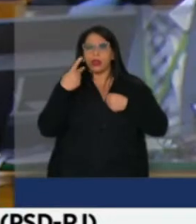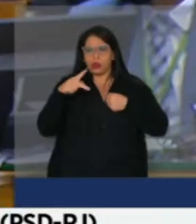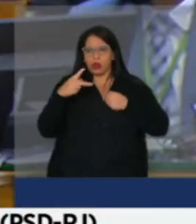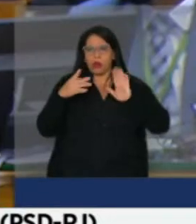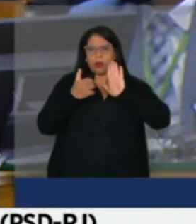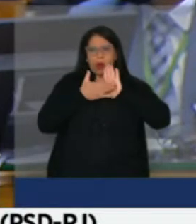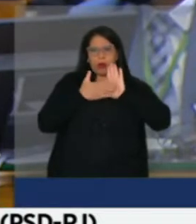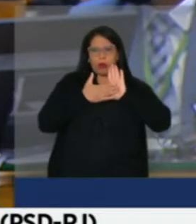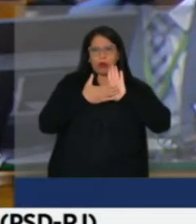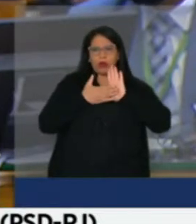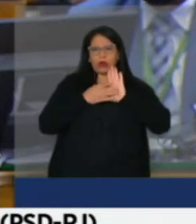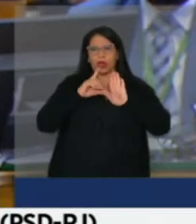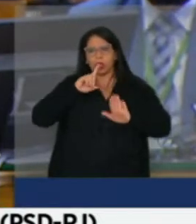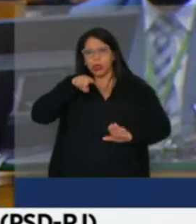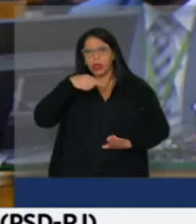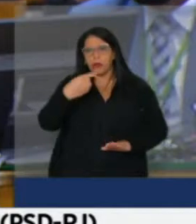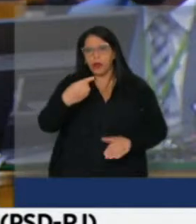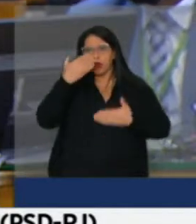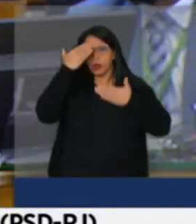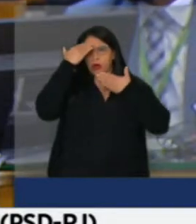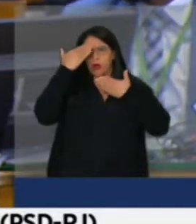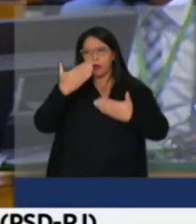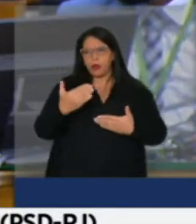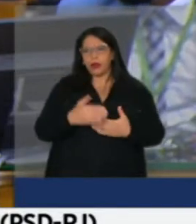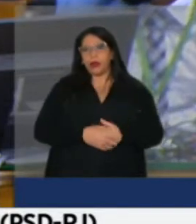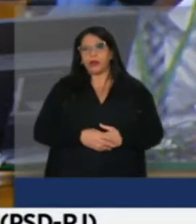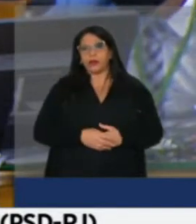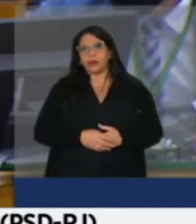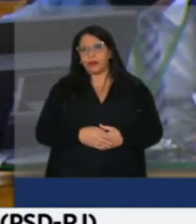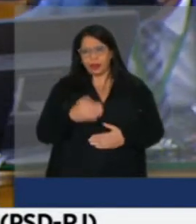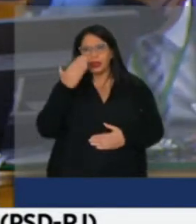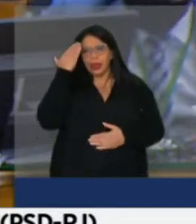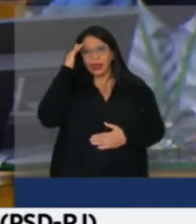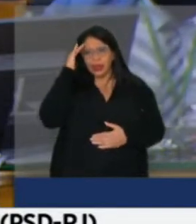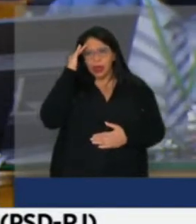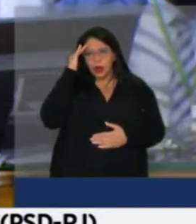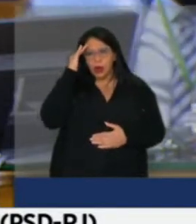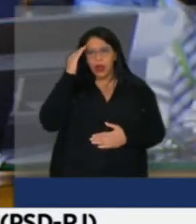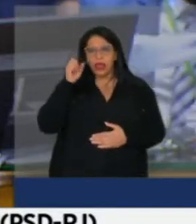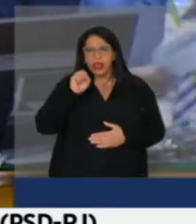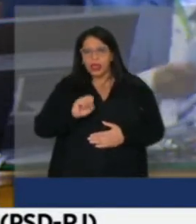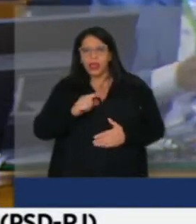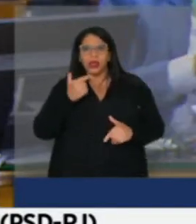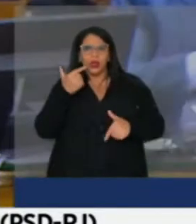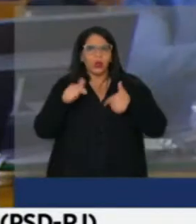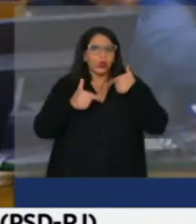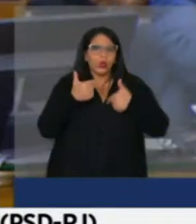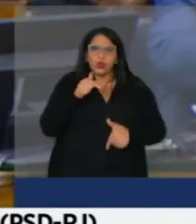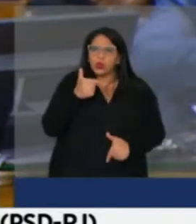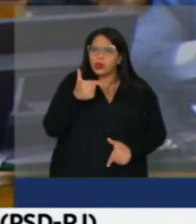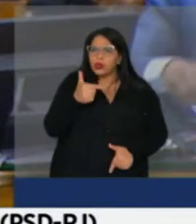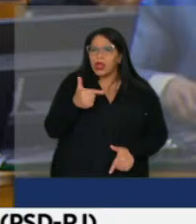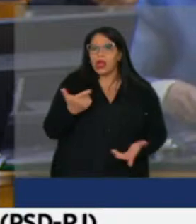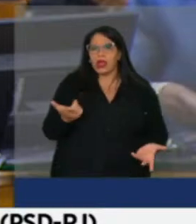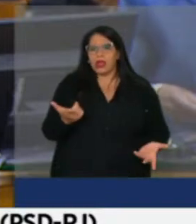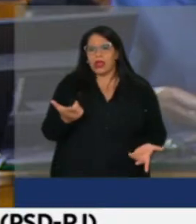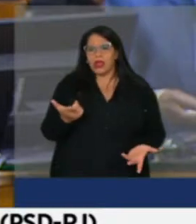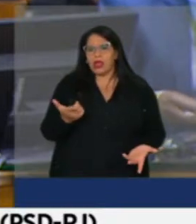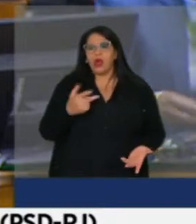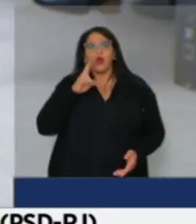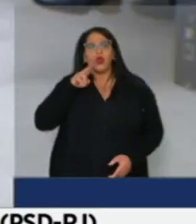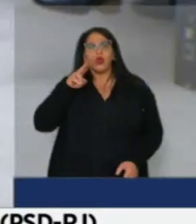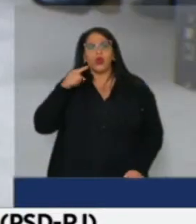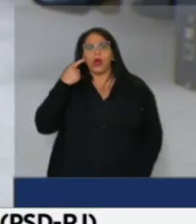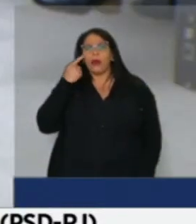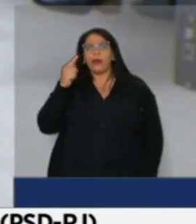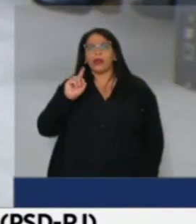posterior deliberação e agradeço, Vossa Excelência. Mas entendeu, Vossa Excelência, que não há... Não, eu entendo que haver... jamais eu poderia imaginar que era a